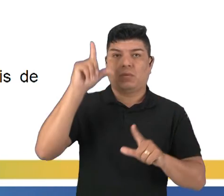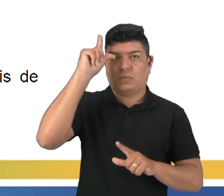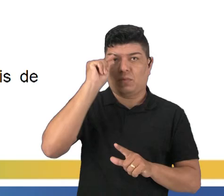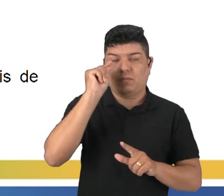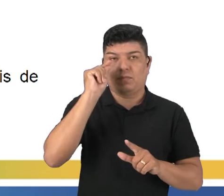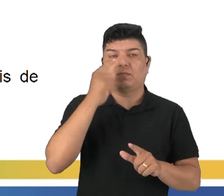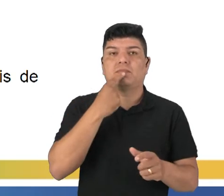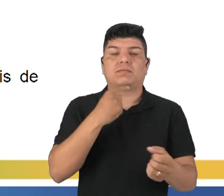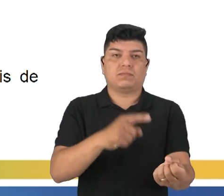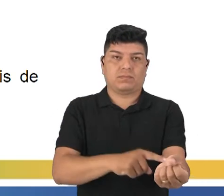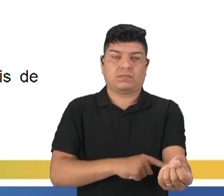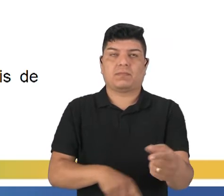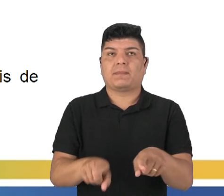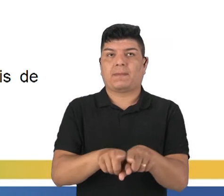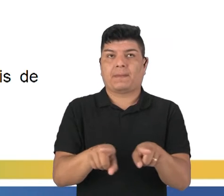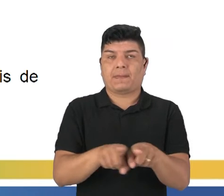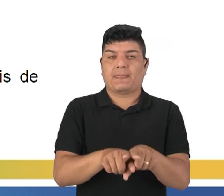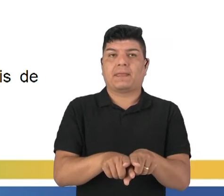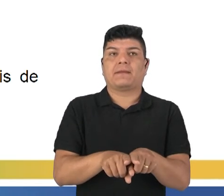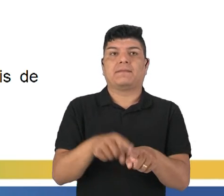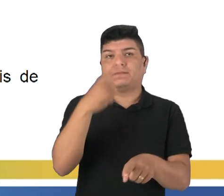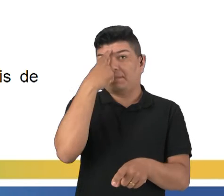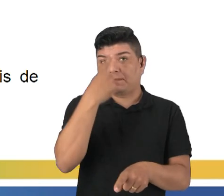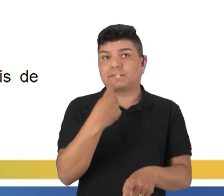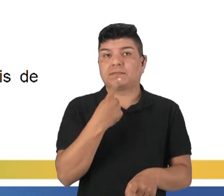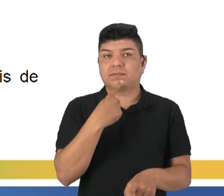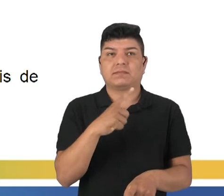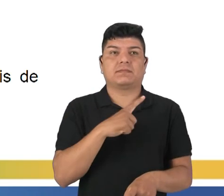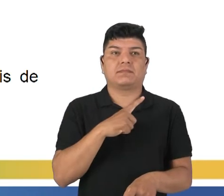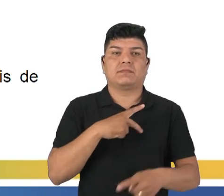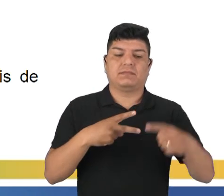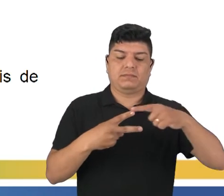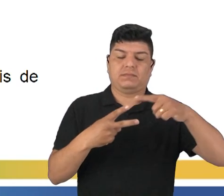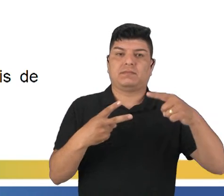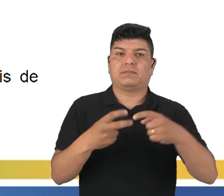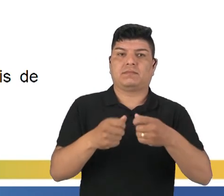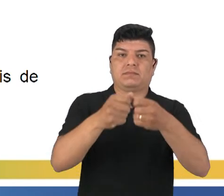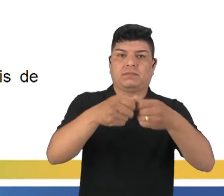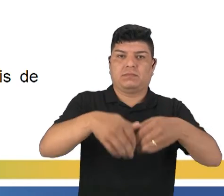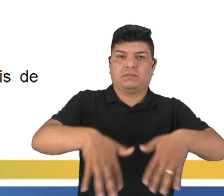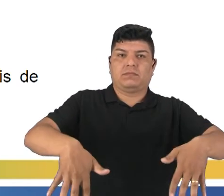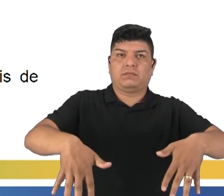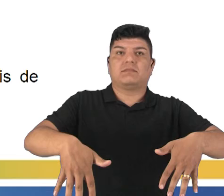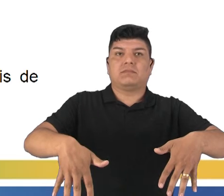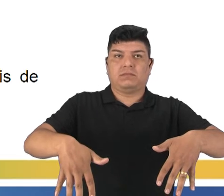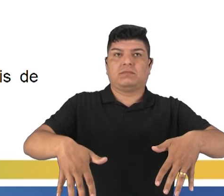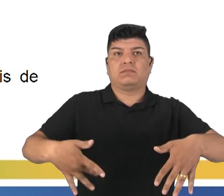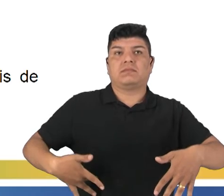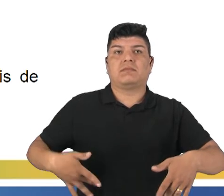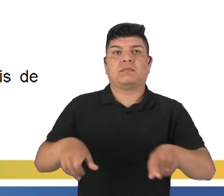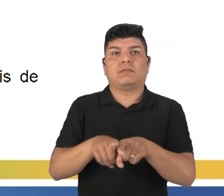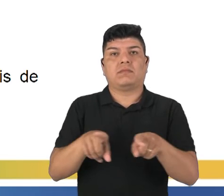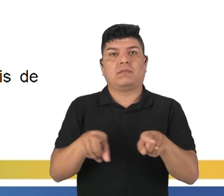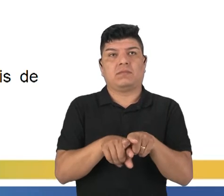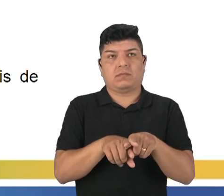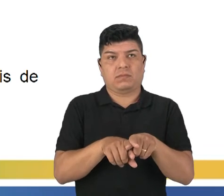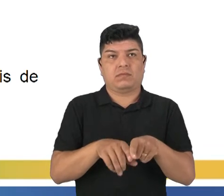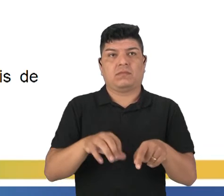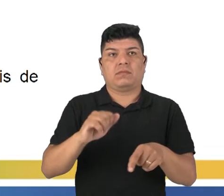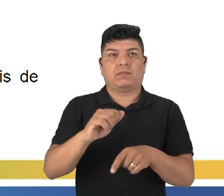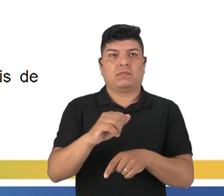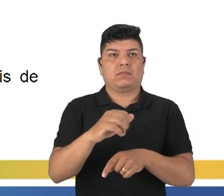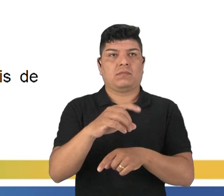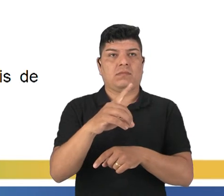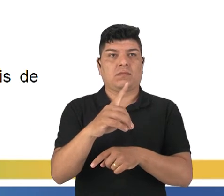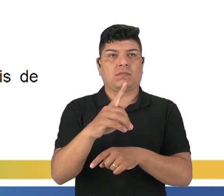sanguíneos. Como vocês podem observar na figura, nós temos duas glândulas suprarrenais, que é a glândula